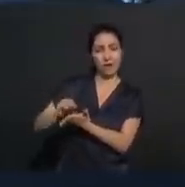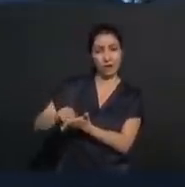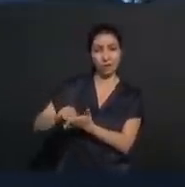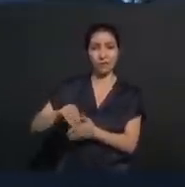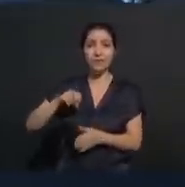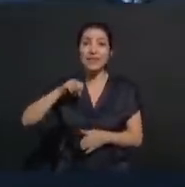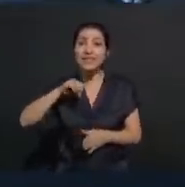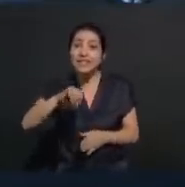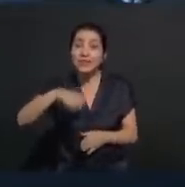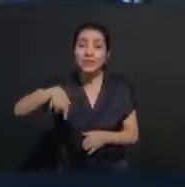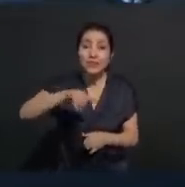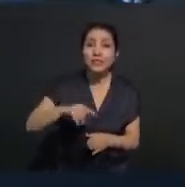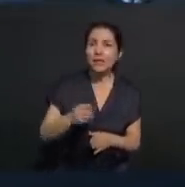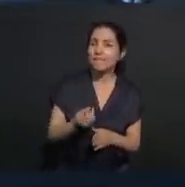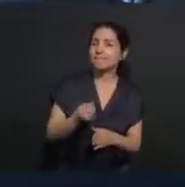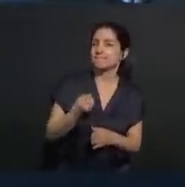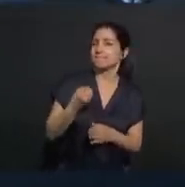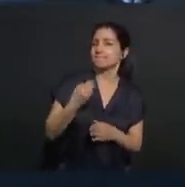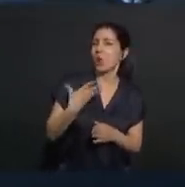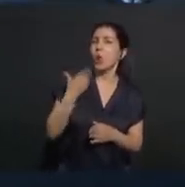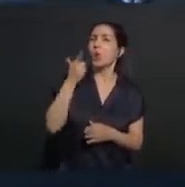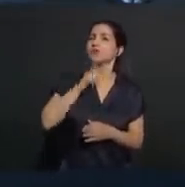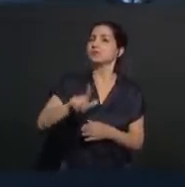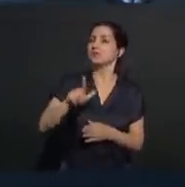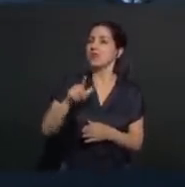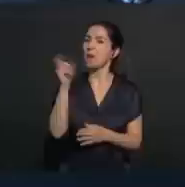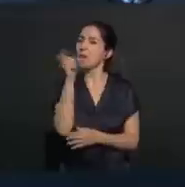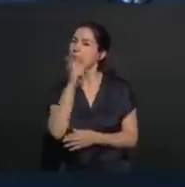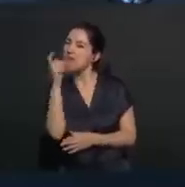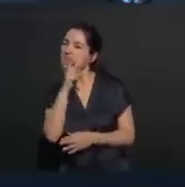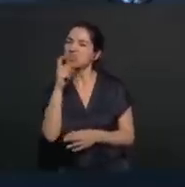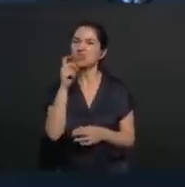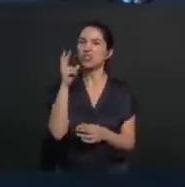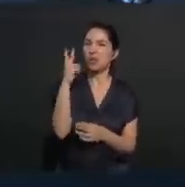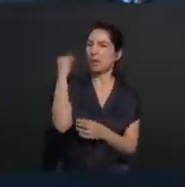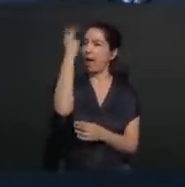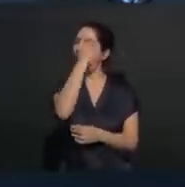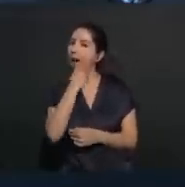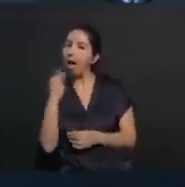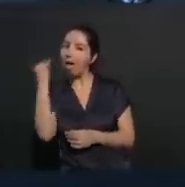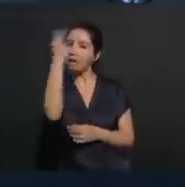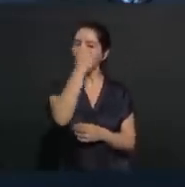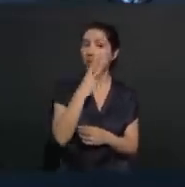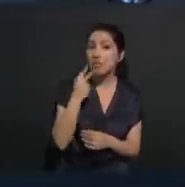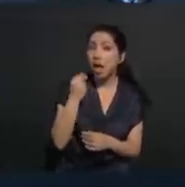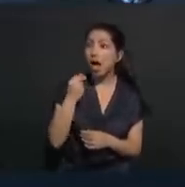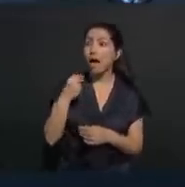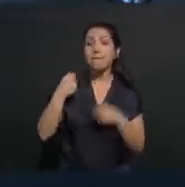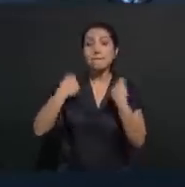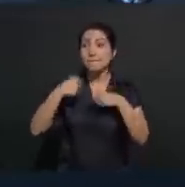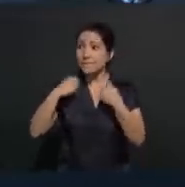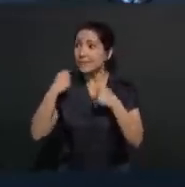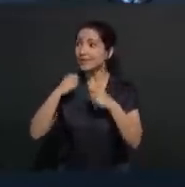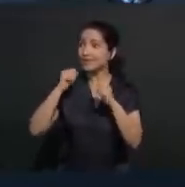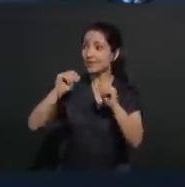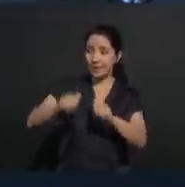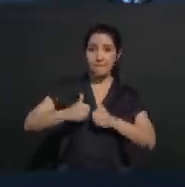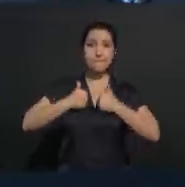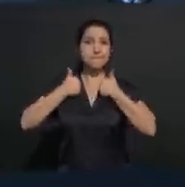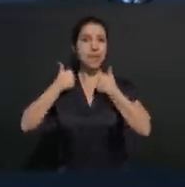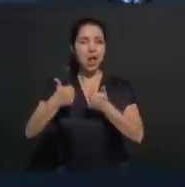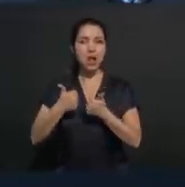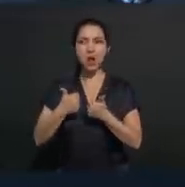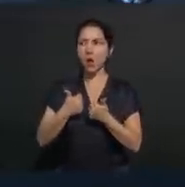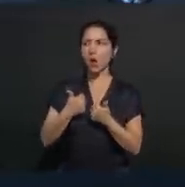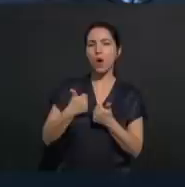em fazer pilantragem, em dar nó em pingo d'água, enganar os outros e fazer coisa errada, você tem que ser melhor ainda para se levantar e falar